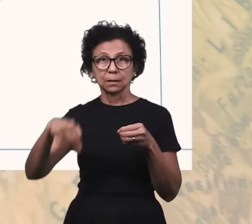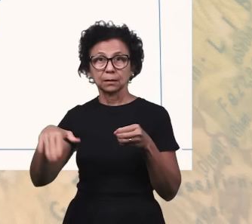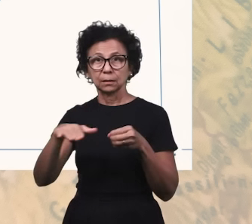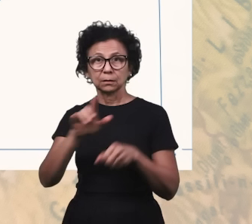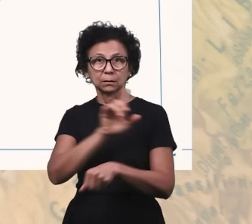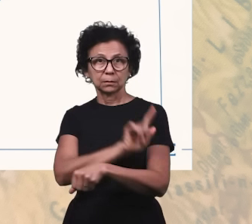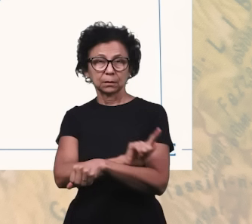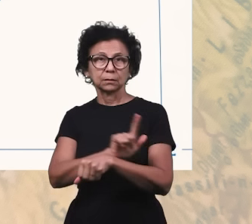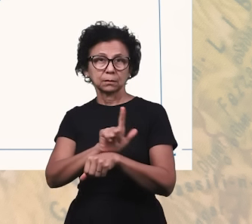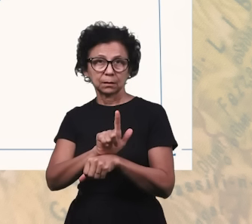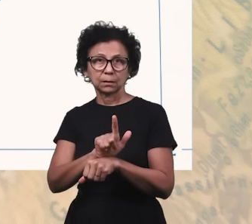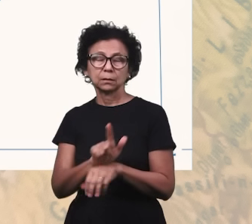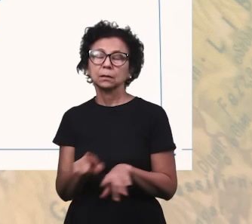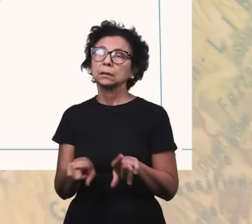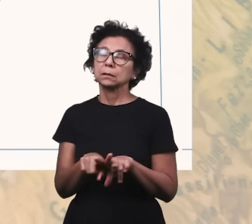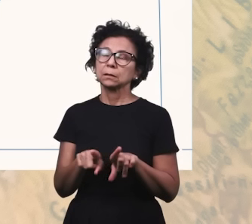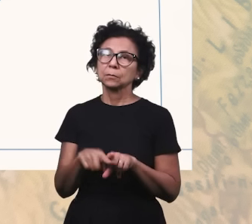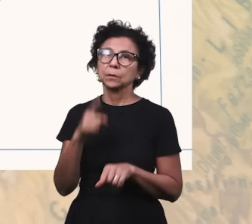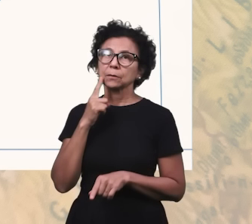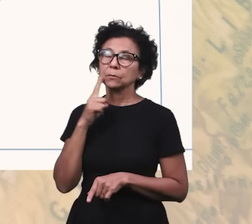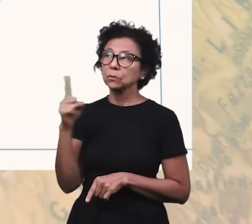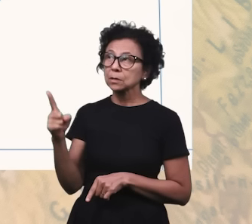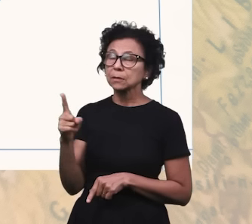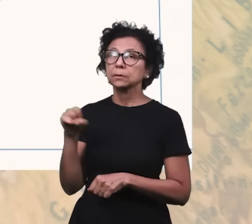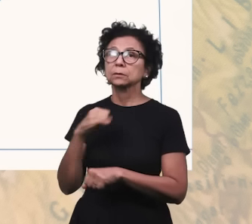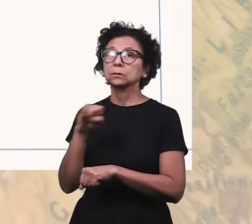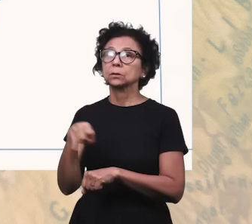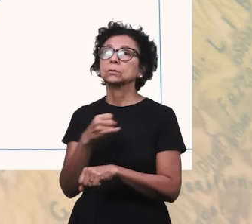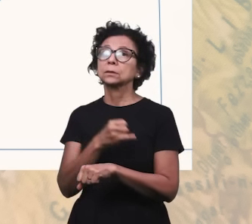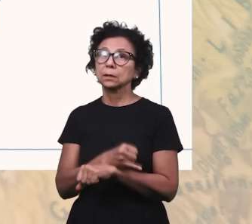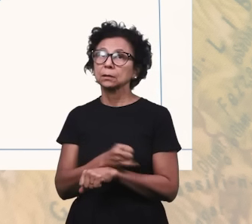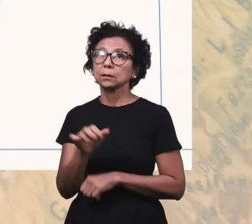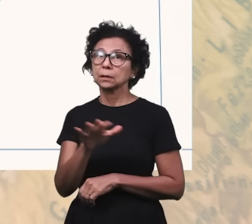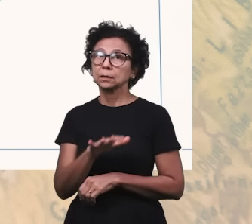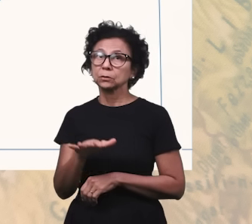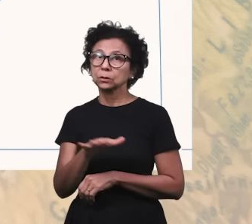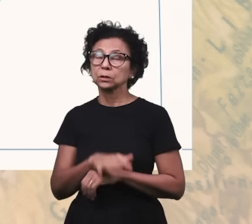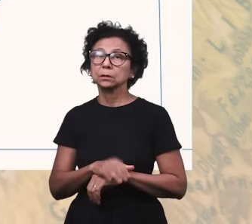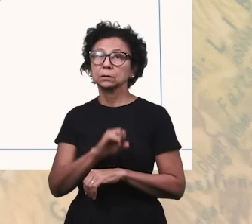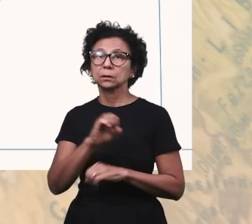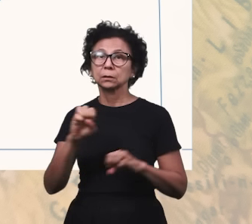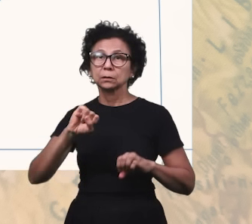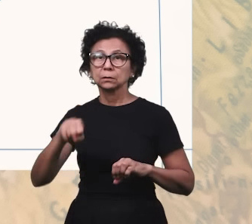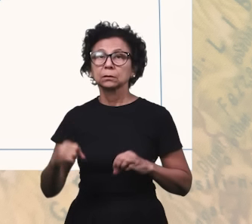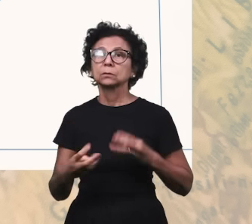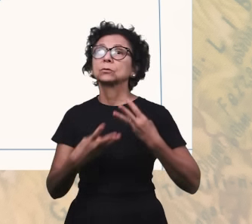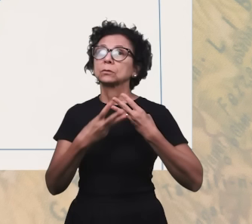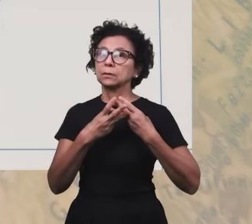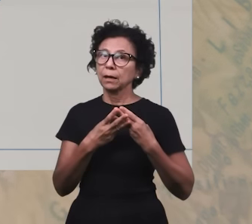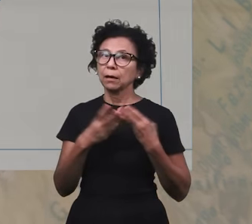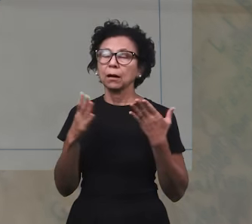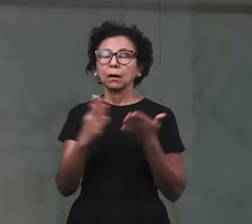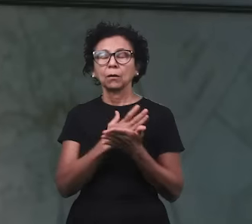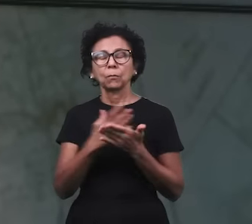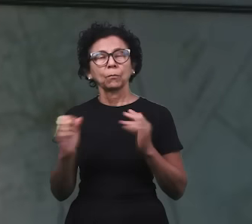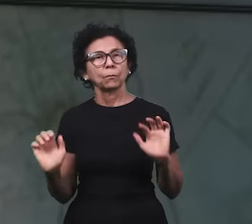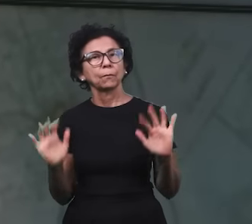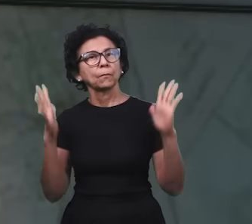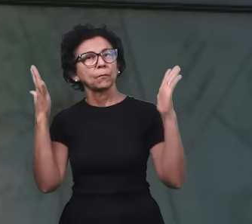da Galileia, e nós temos aqui Jerusalém, que está na região da Judéia. Então, algumas